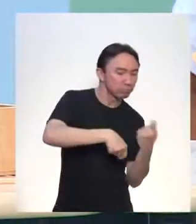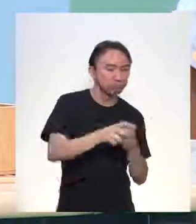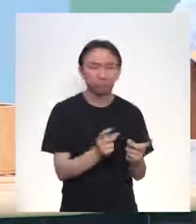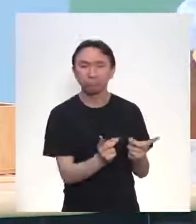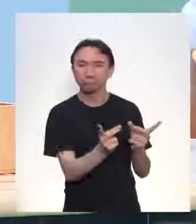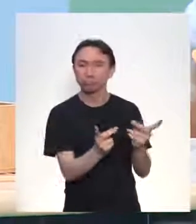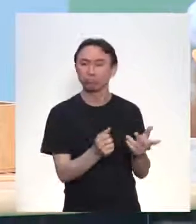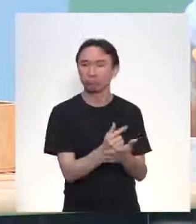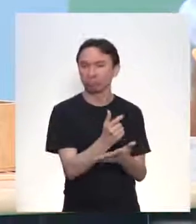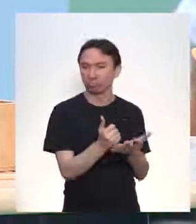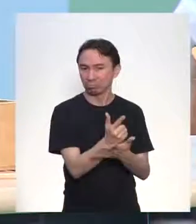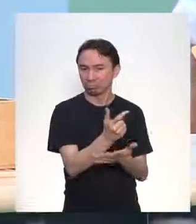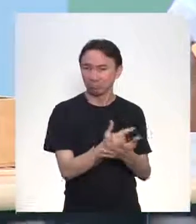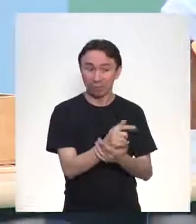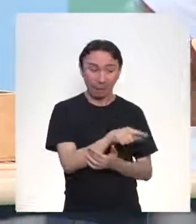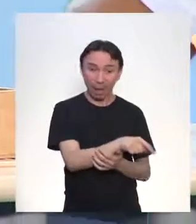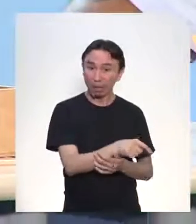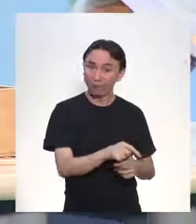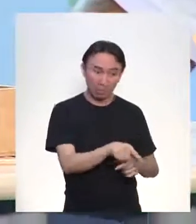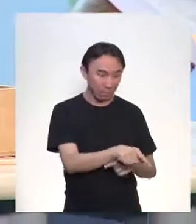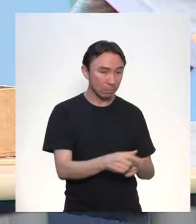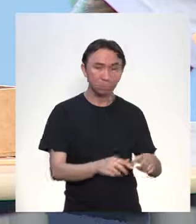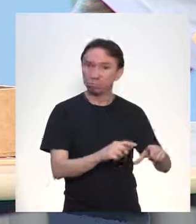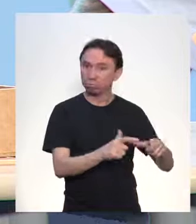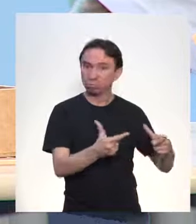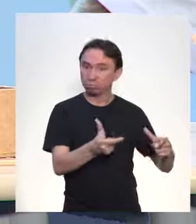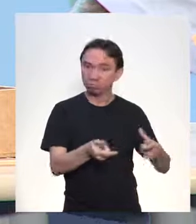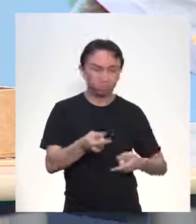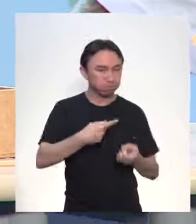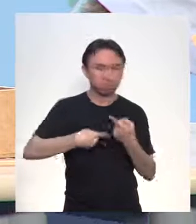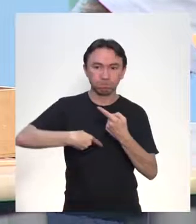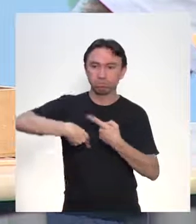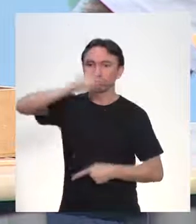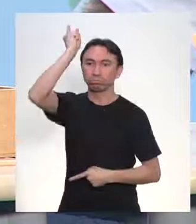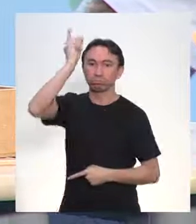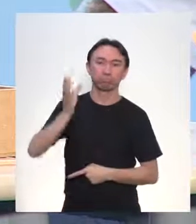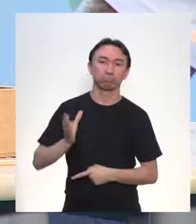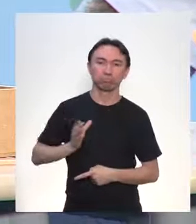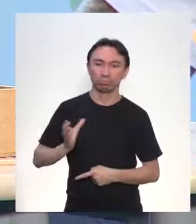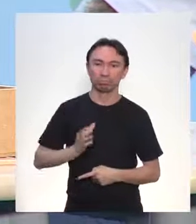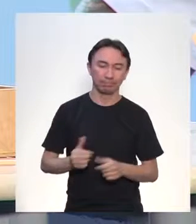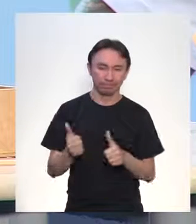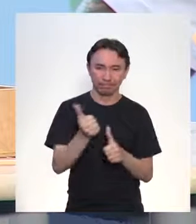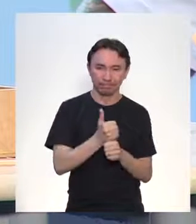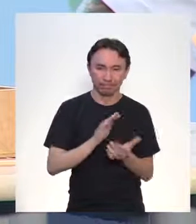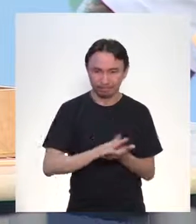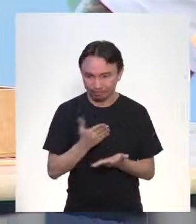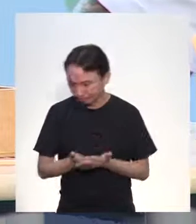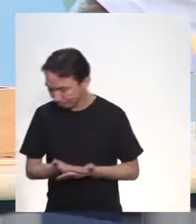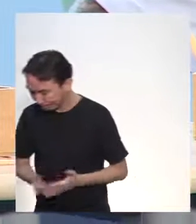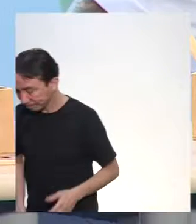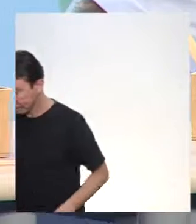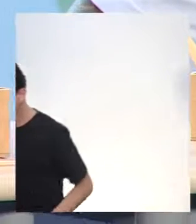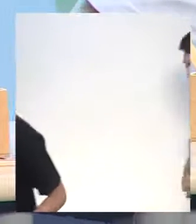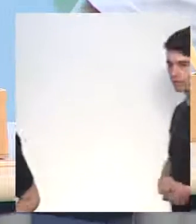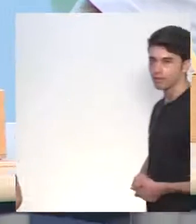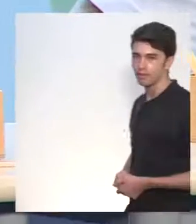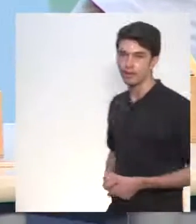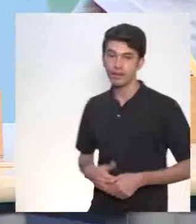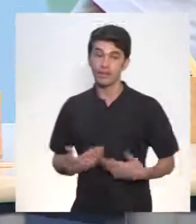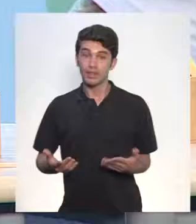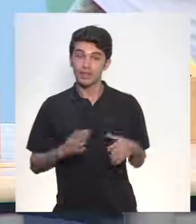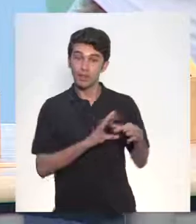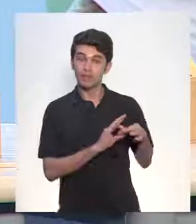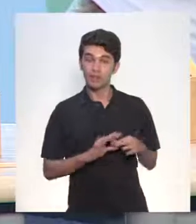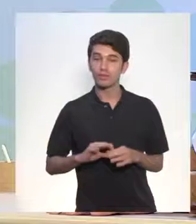essa burguesia ela vai enriquecer muito, né? E vai mudar todo esse cenário. Bom, nesse contexto, o que